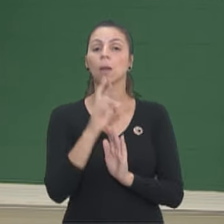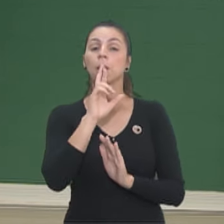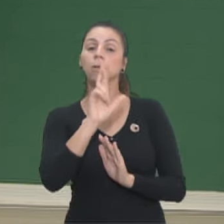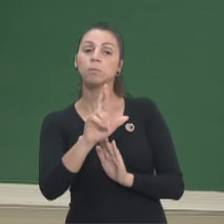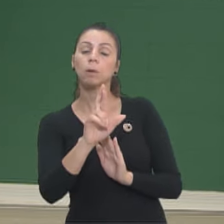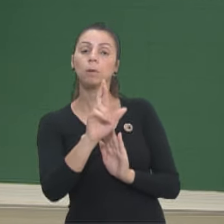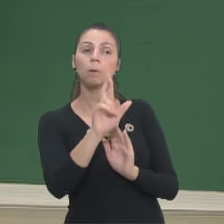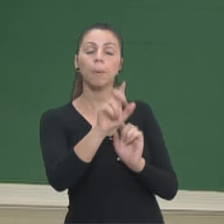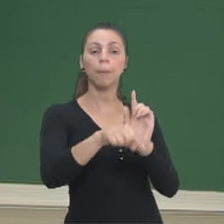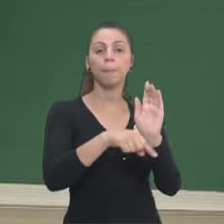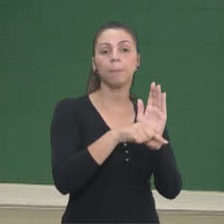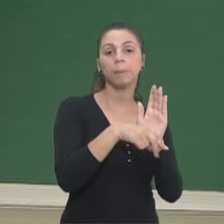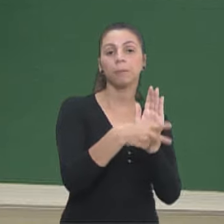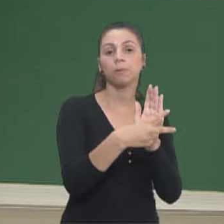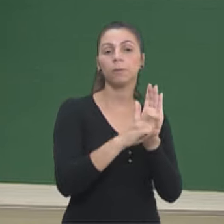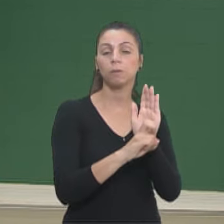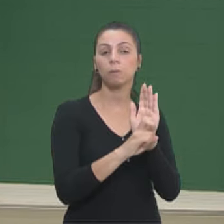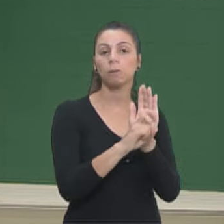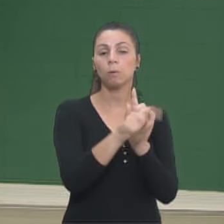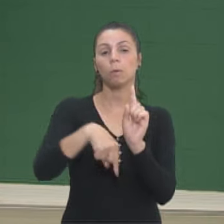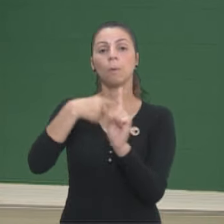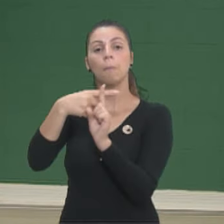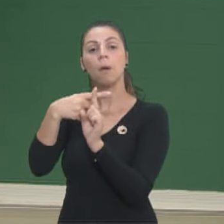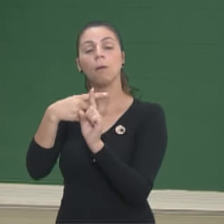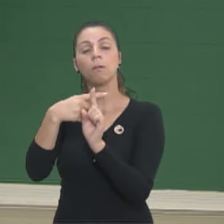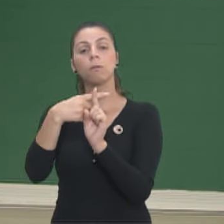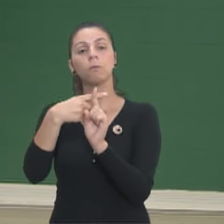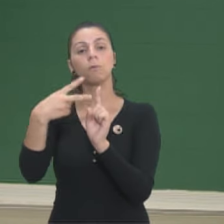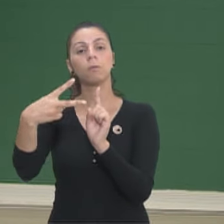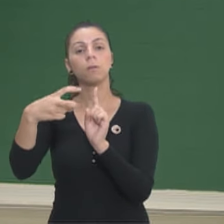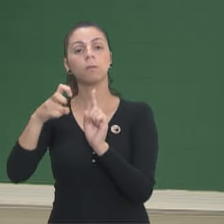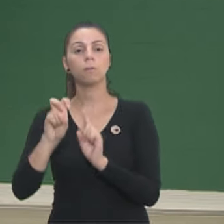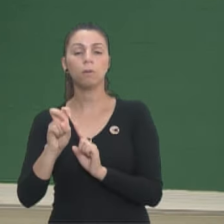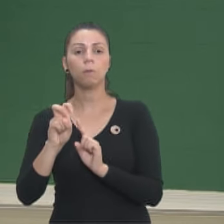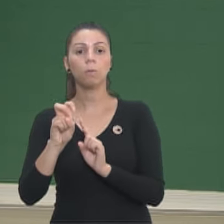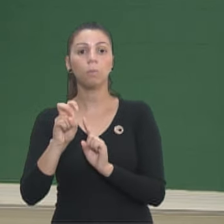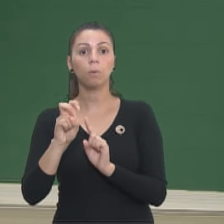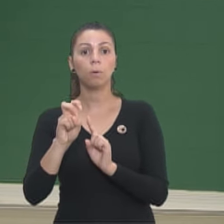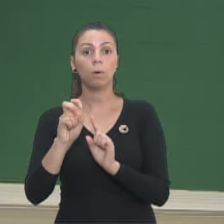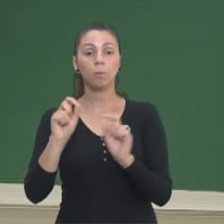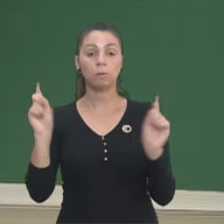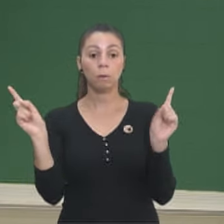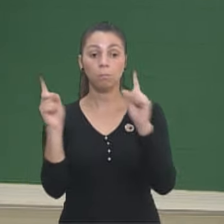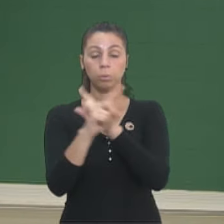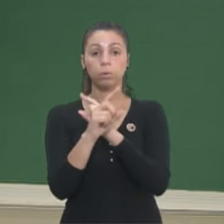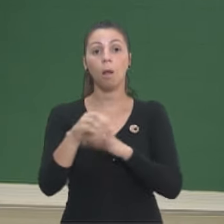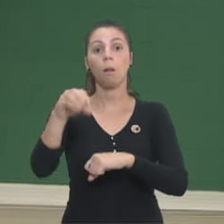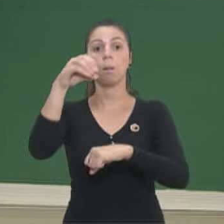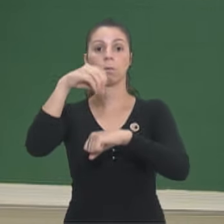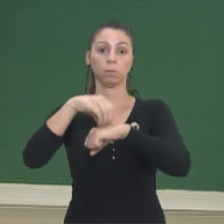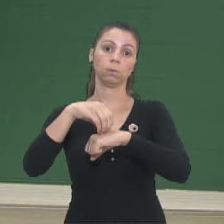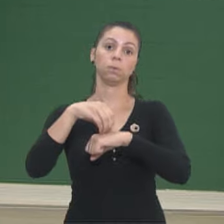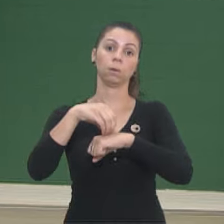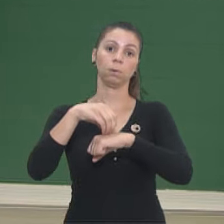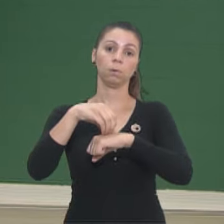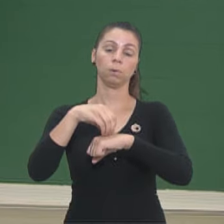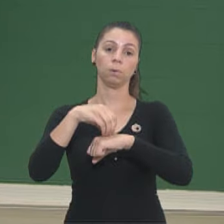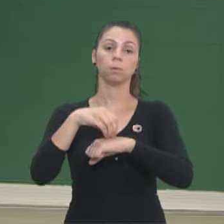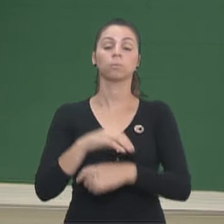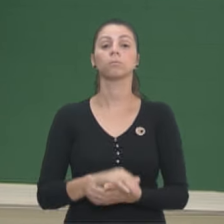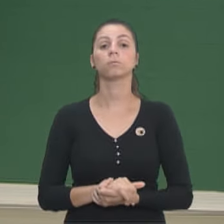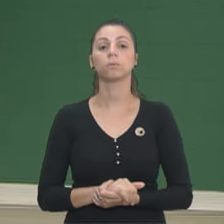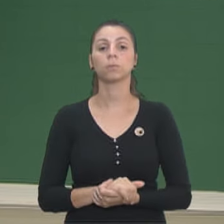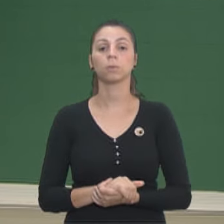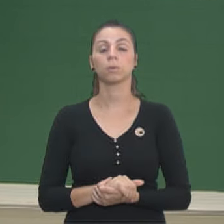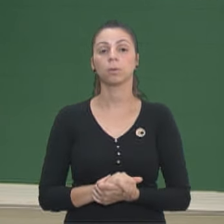mais 25. Ah, quando eu somo dois números opostos, vai dar quanto? Zero. O oposto do menos